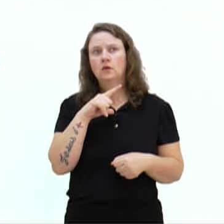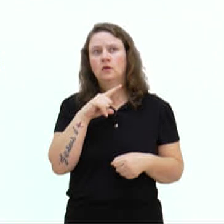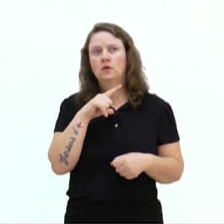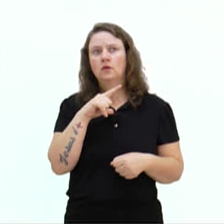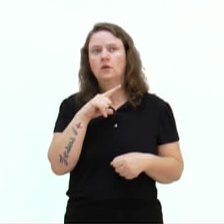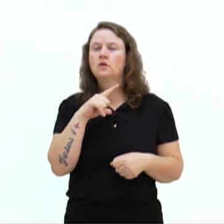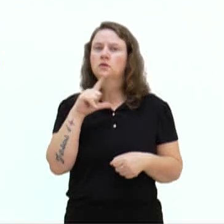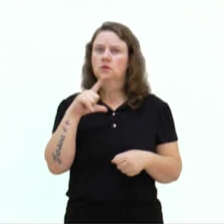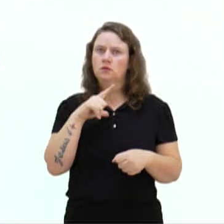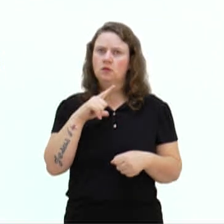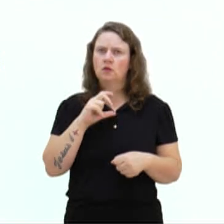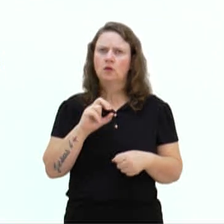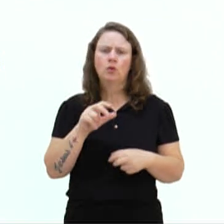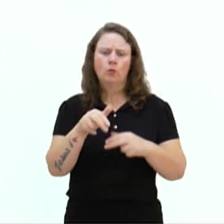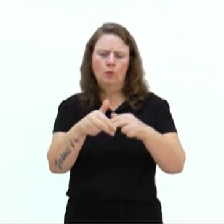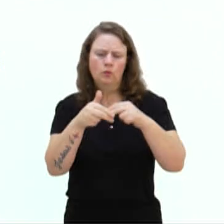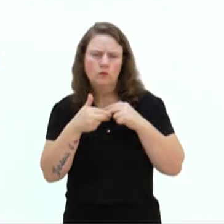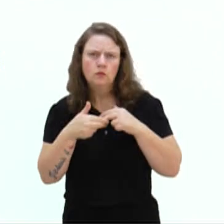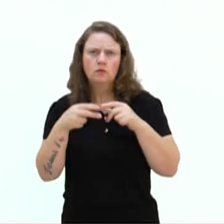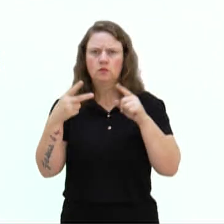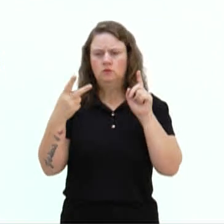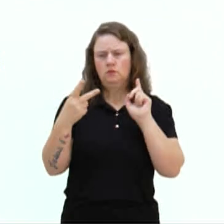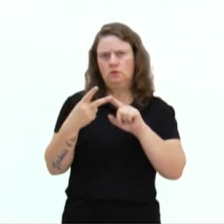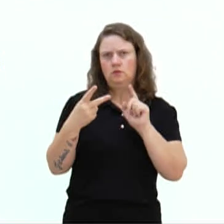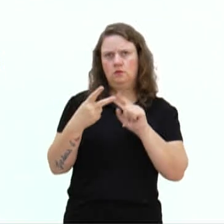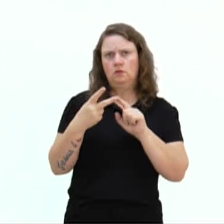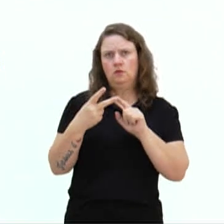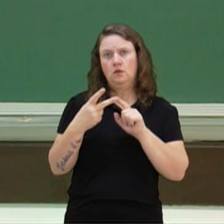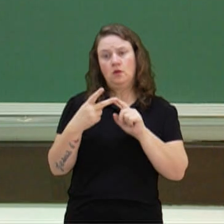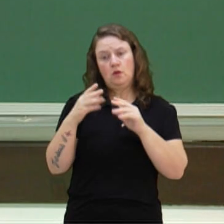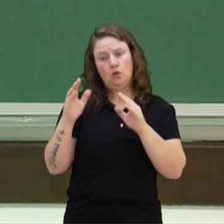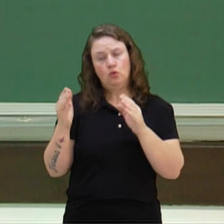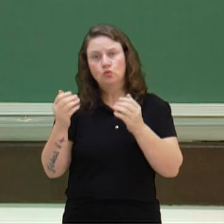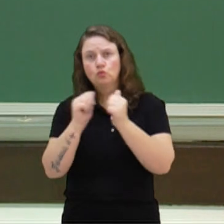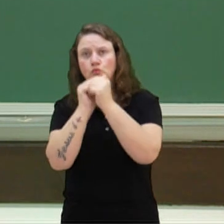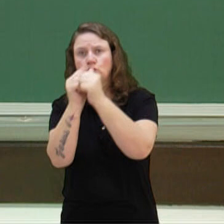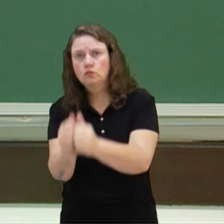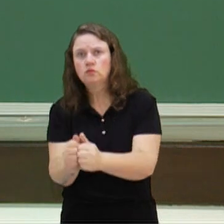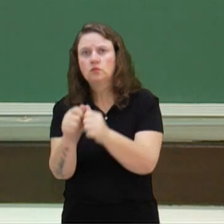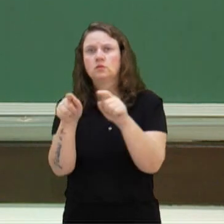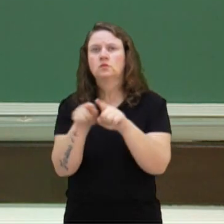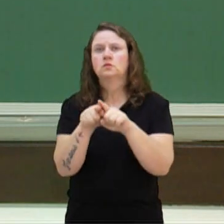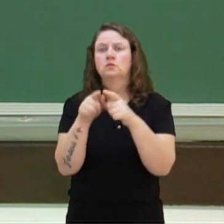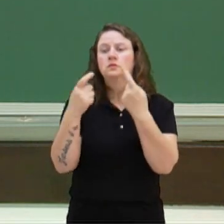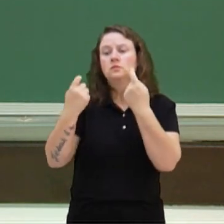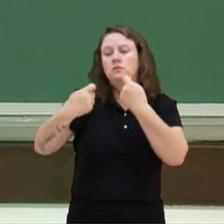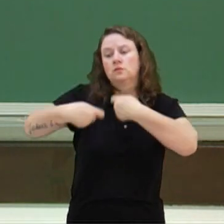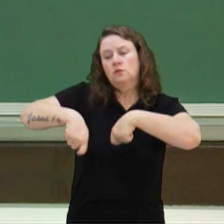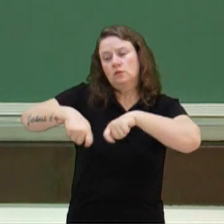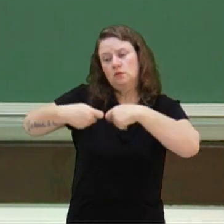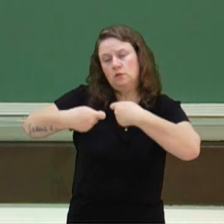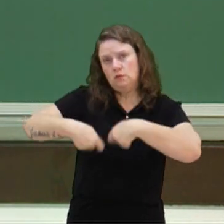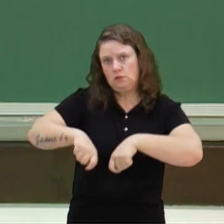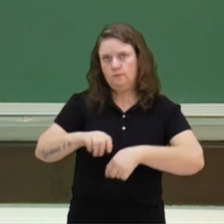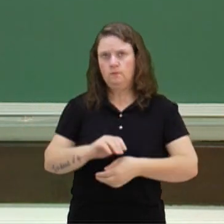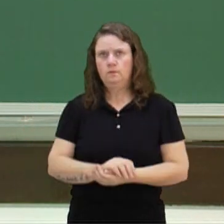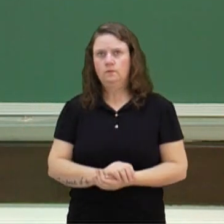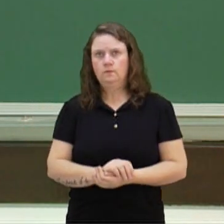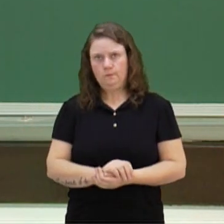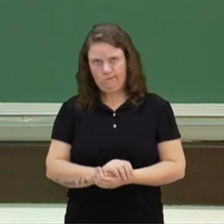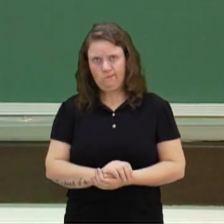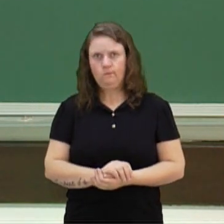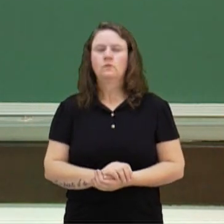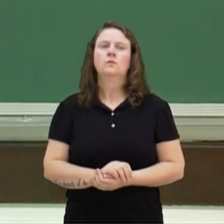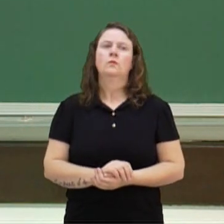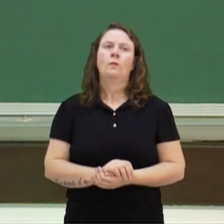exemplos incluem causas, inclui e requer. São os verbos, tá? Por exemplo, se eu vou pensar assim,